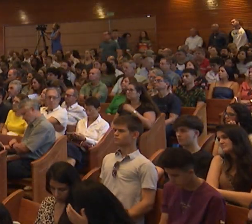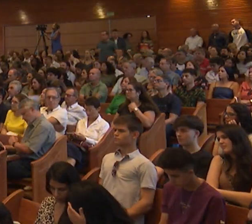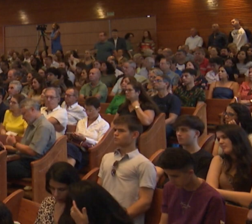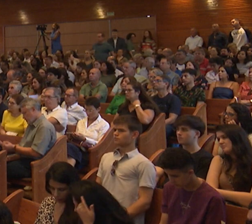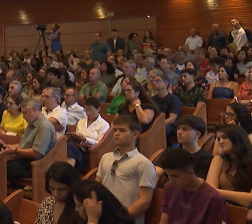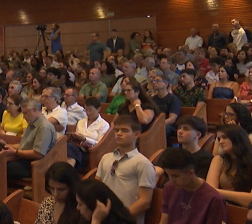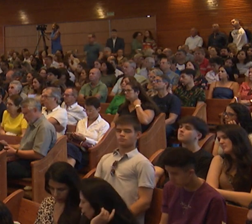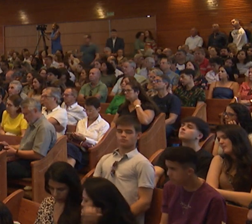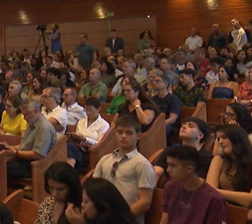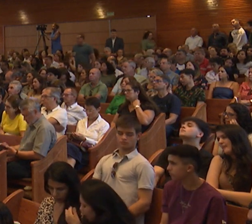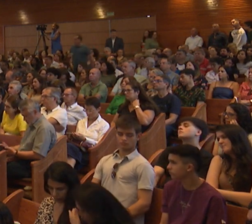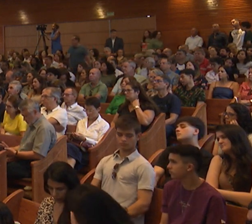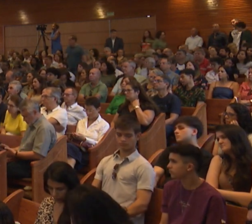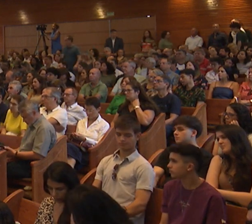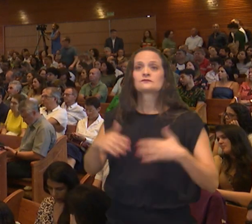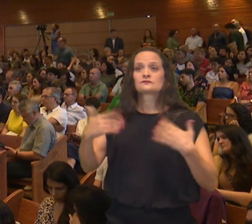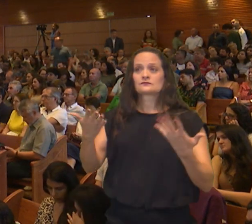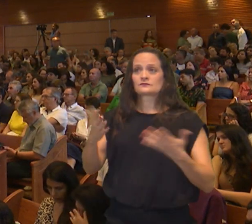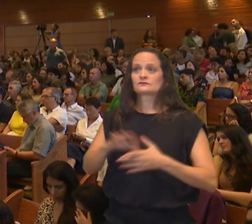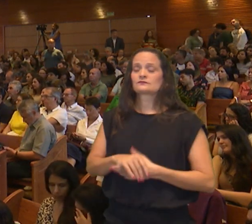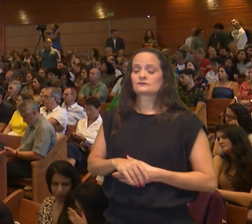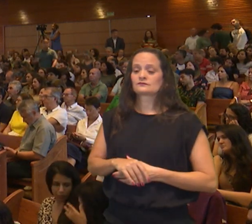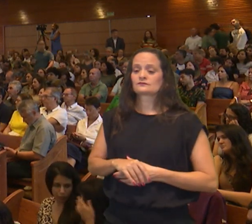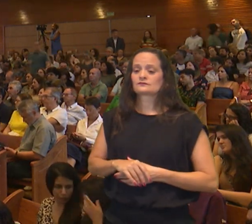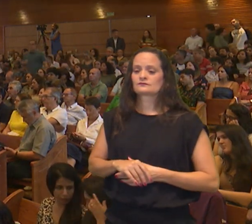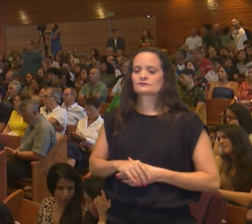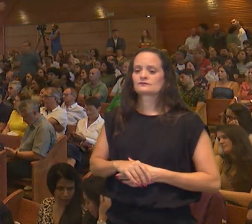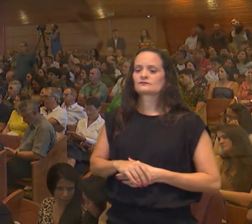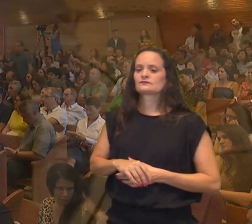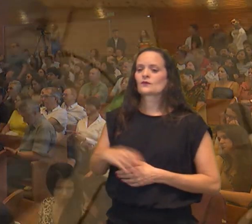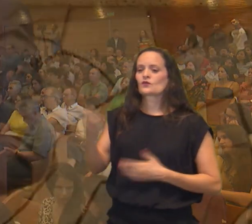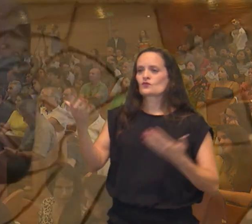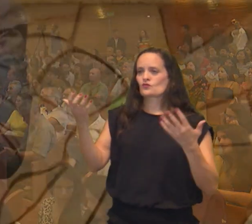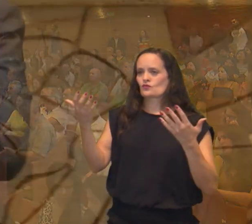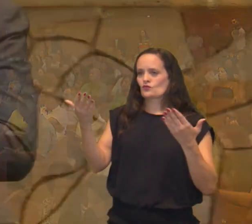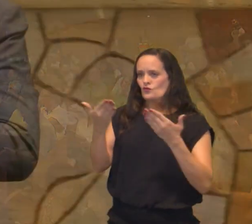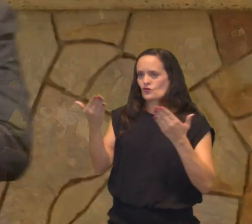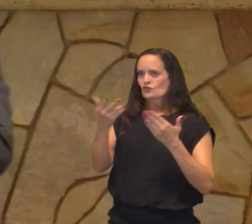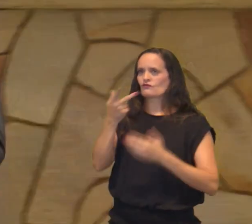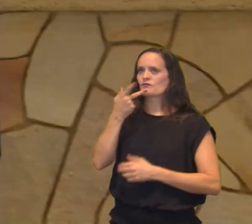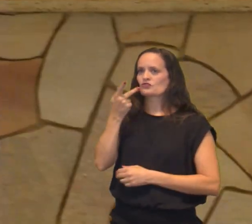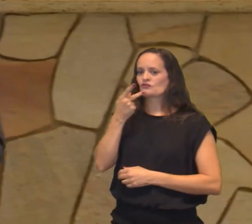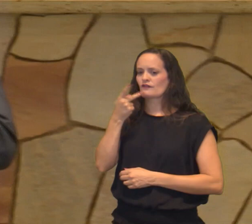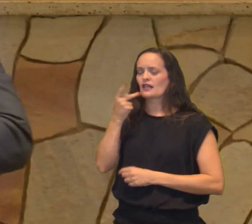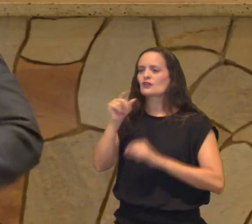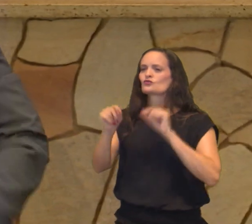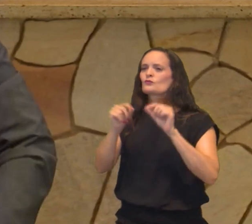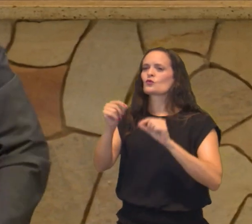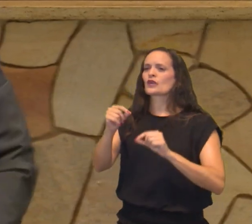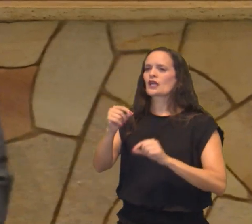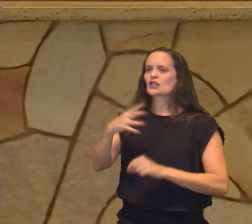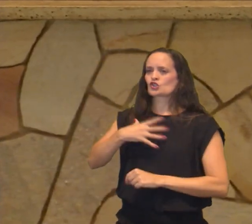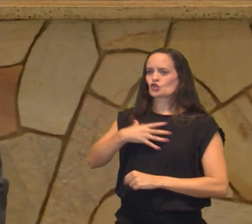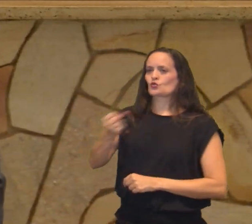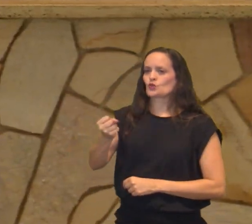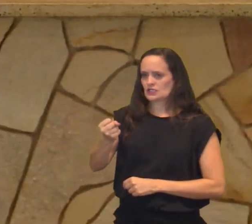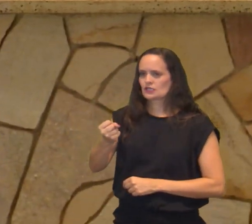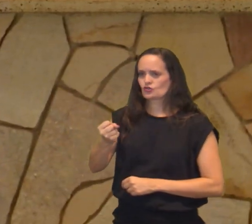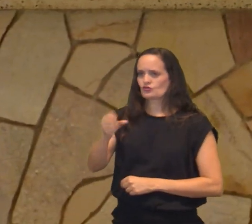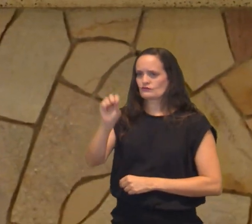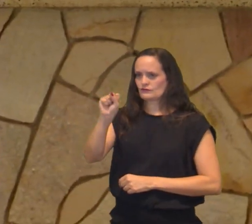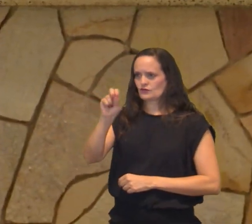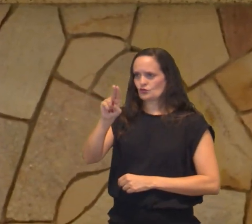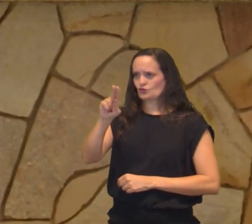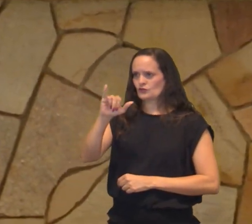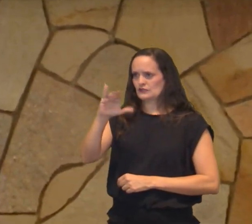Setembro Amarelo é dedicado ao combate ao suicídio, e eu quero fazer uma oração específica neste sentido, porque todos nós sabemos